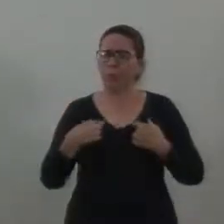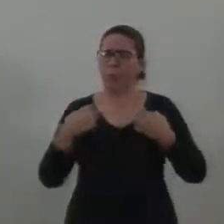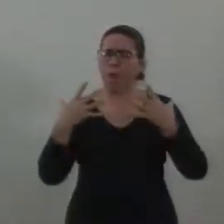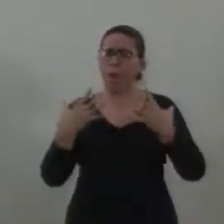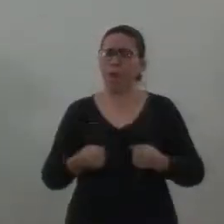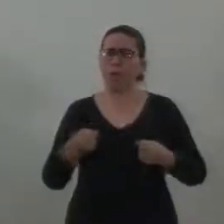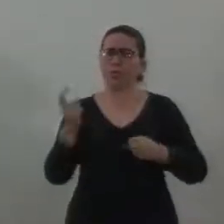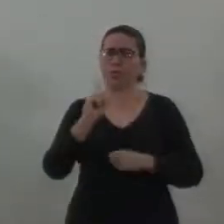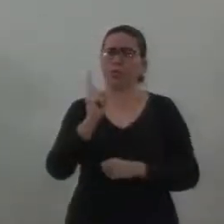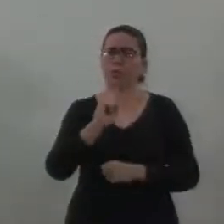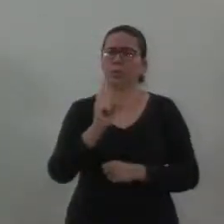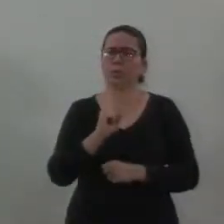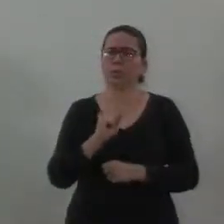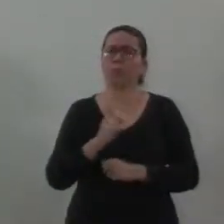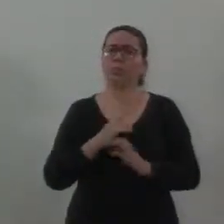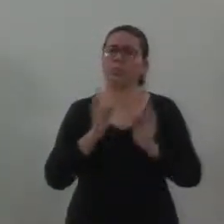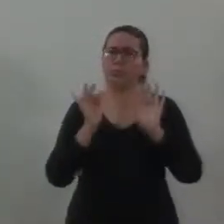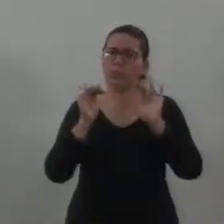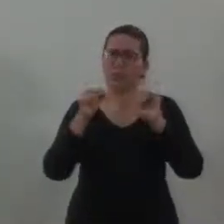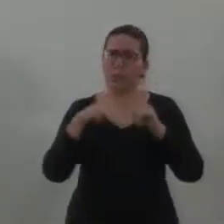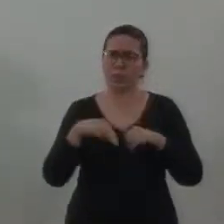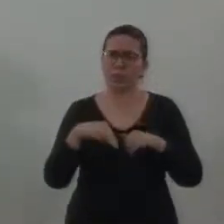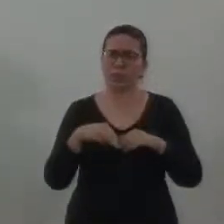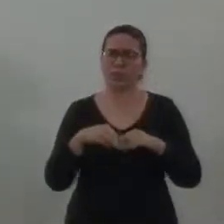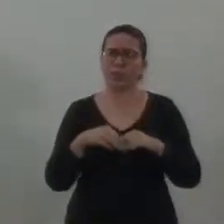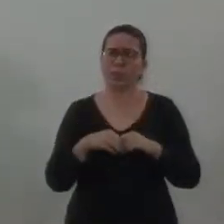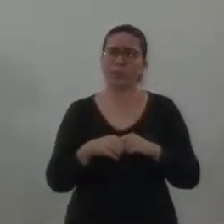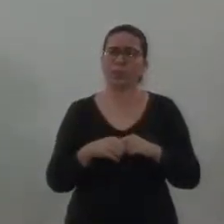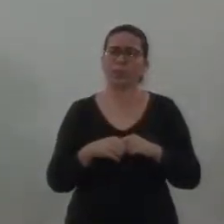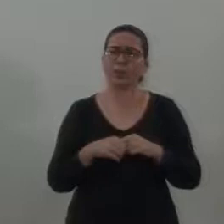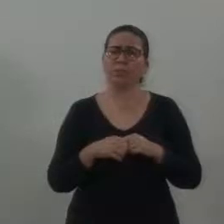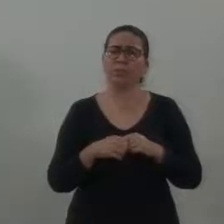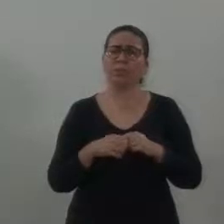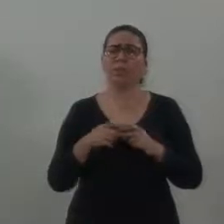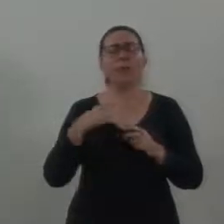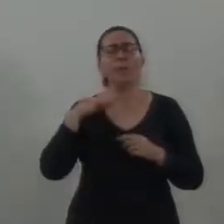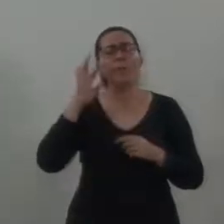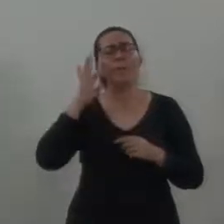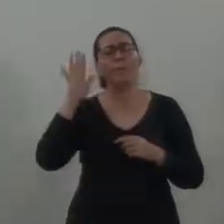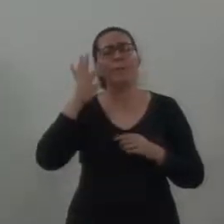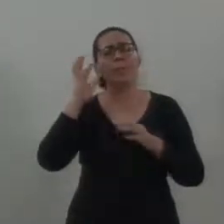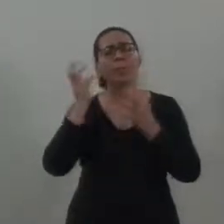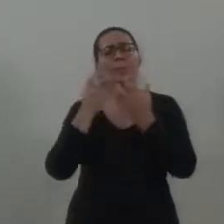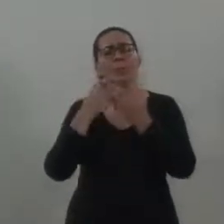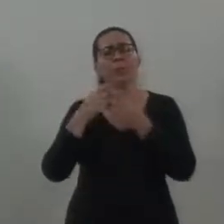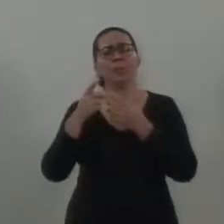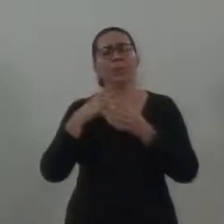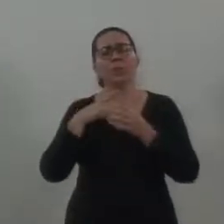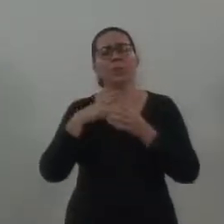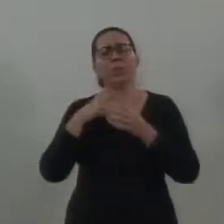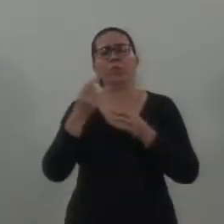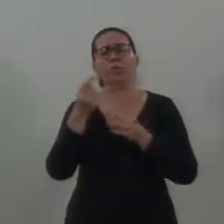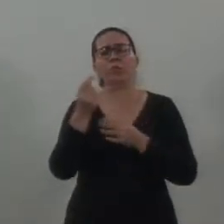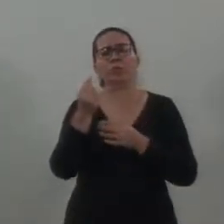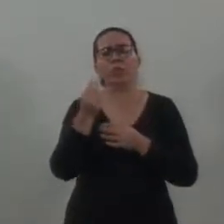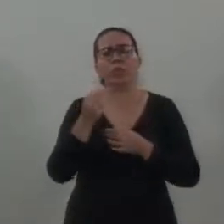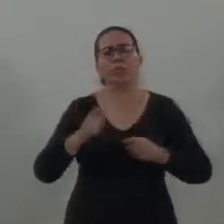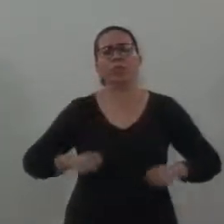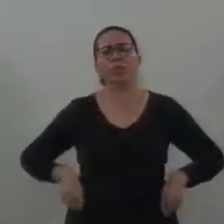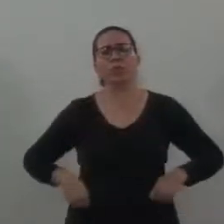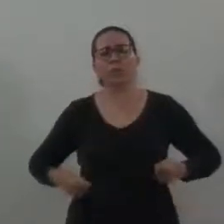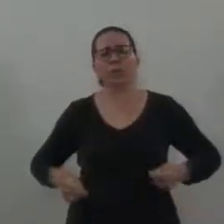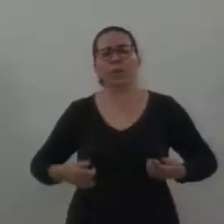essa fala. E finalizo aqui para refletir um pouco sobre a questão das receitas e das despesas